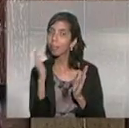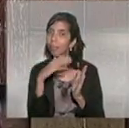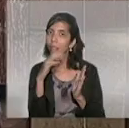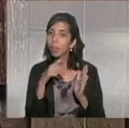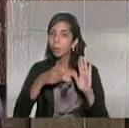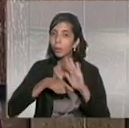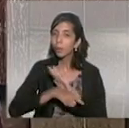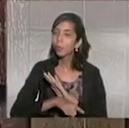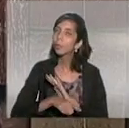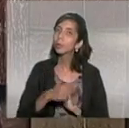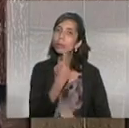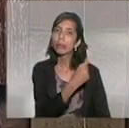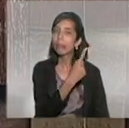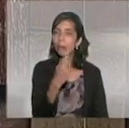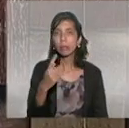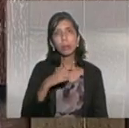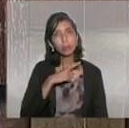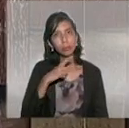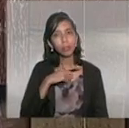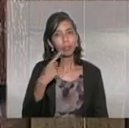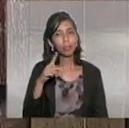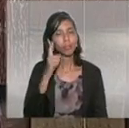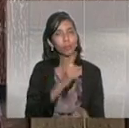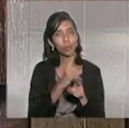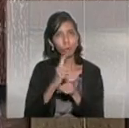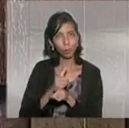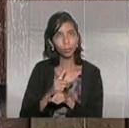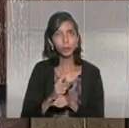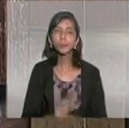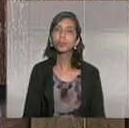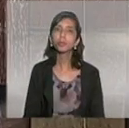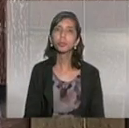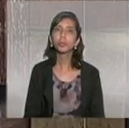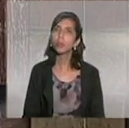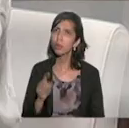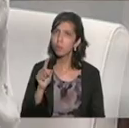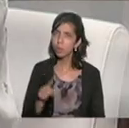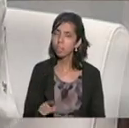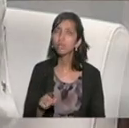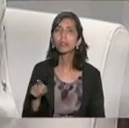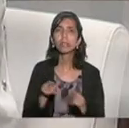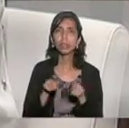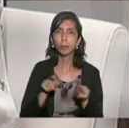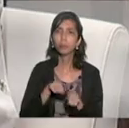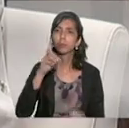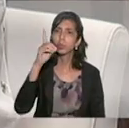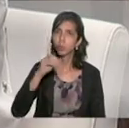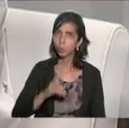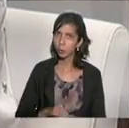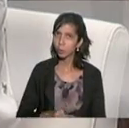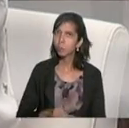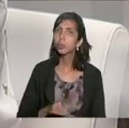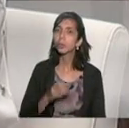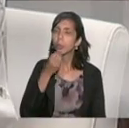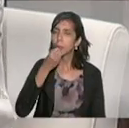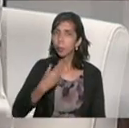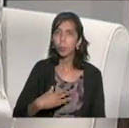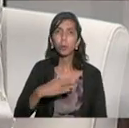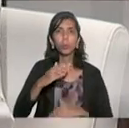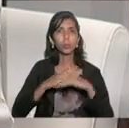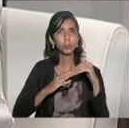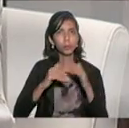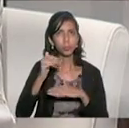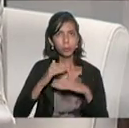gente tem que buscar as entrelinhas, que aí cada um coloca a sua e procura descobrir a do autor. Né? Sendo você também diretor, e tão